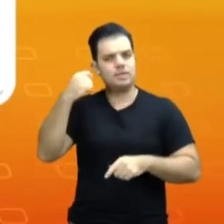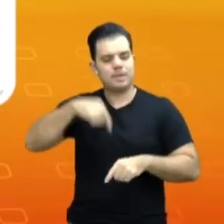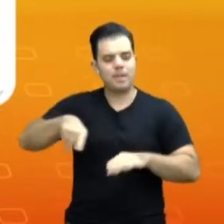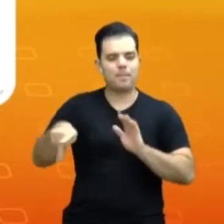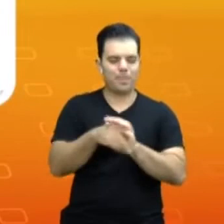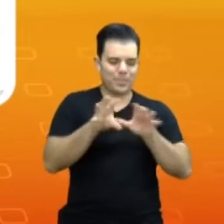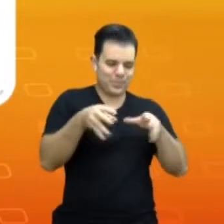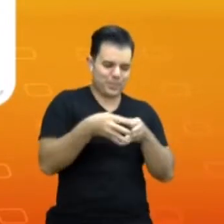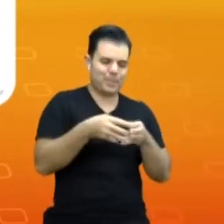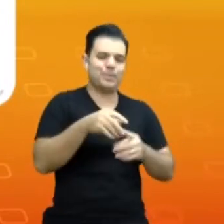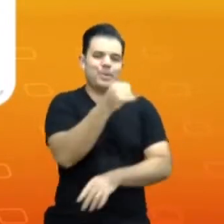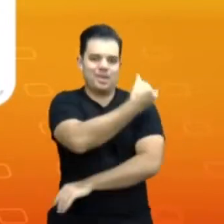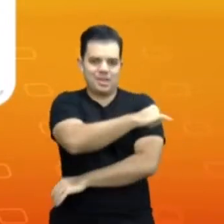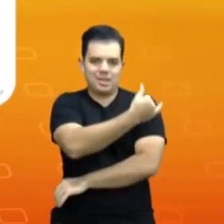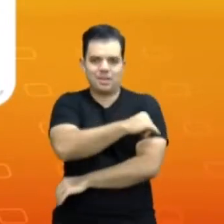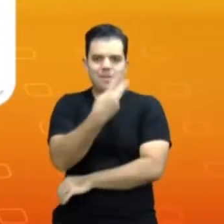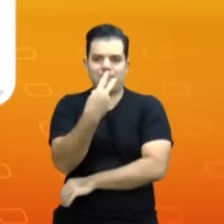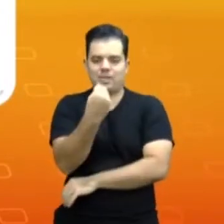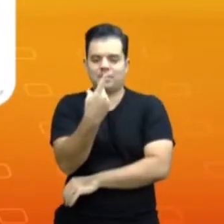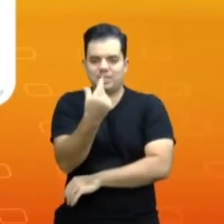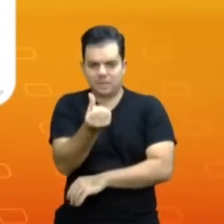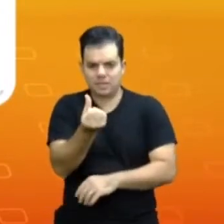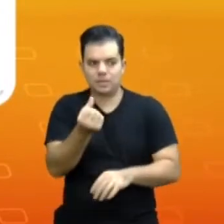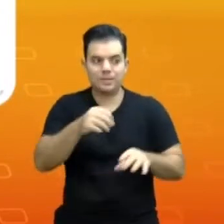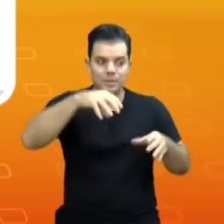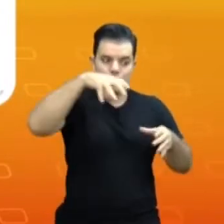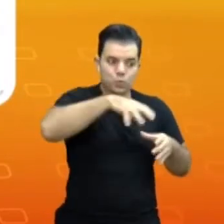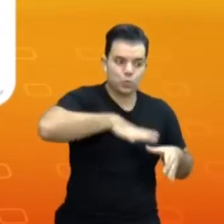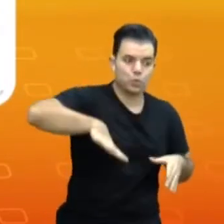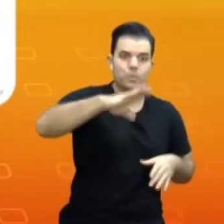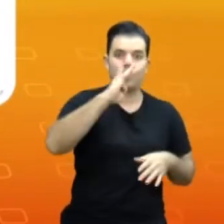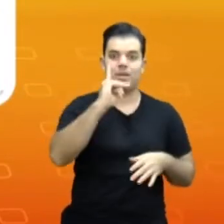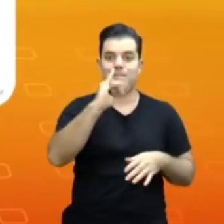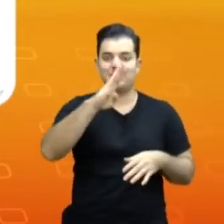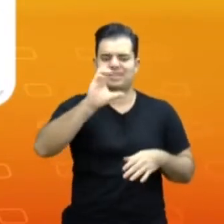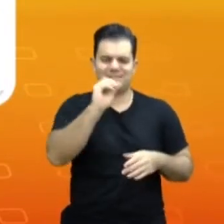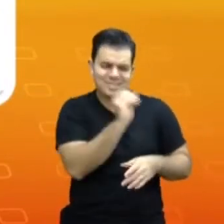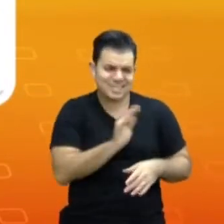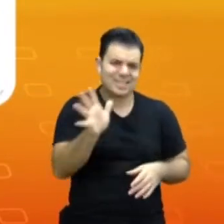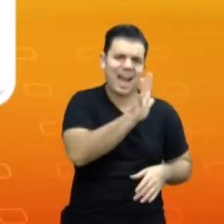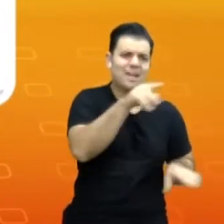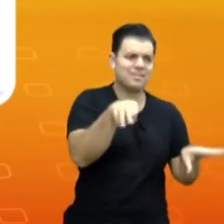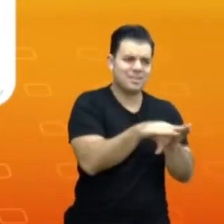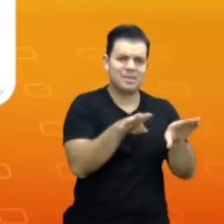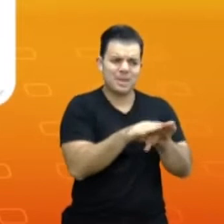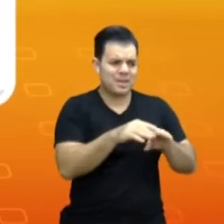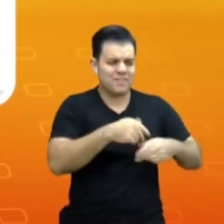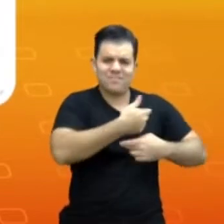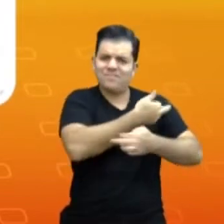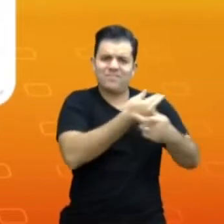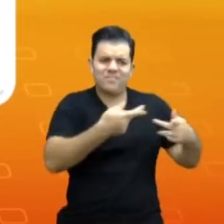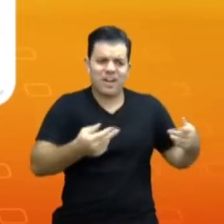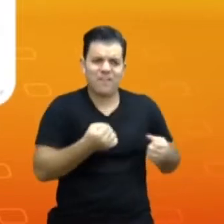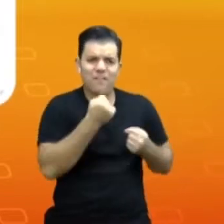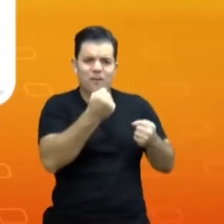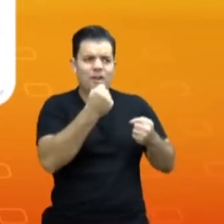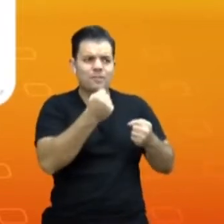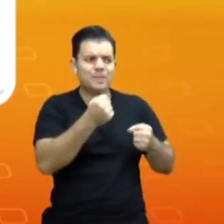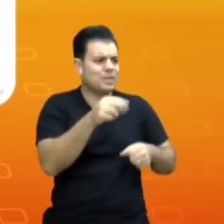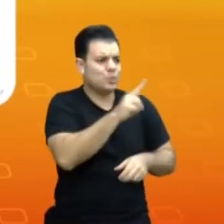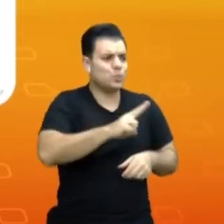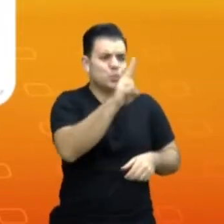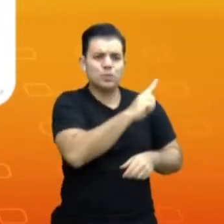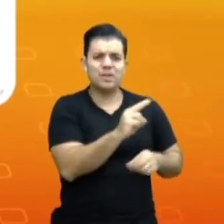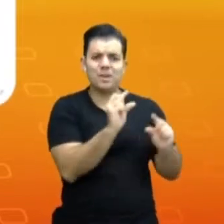organizador, e o IBC é uma instalação complexa, cara, e como legado, ela, da forma que ela é construída, não tem tanto uso.